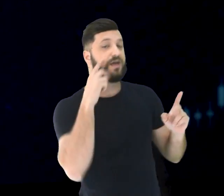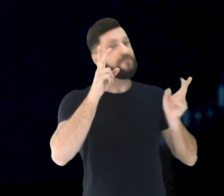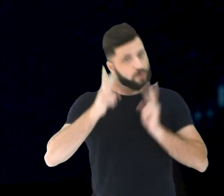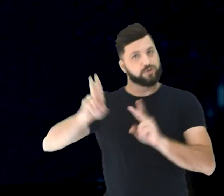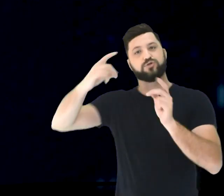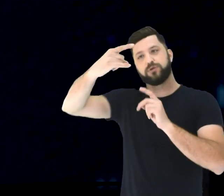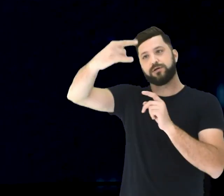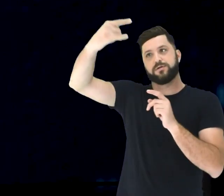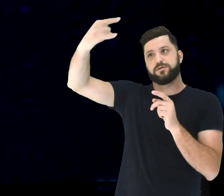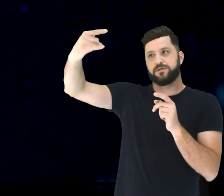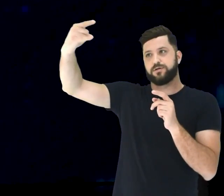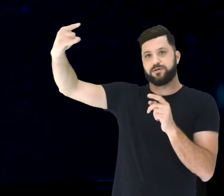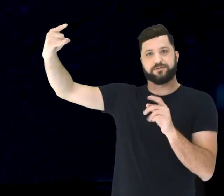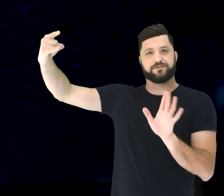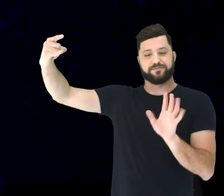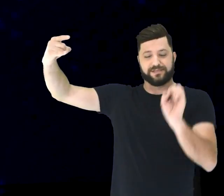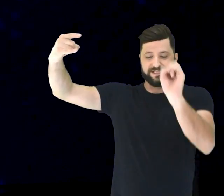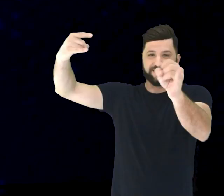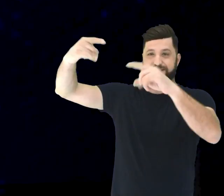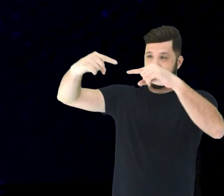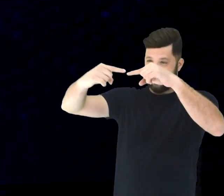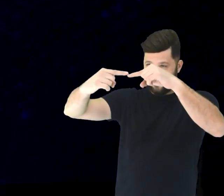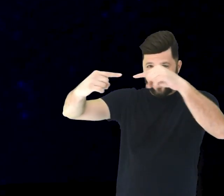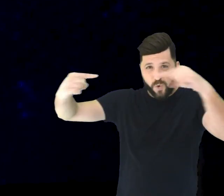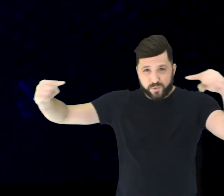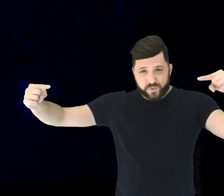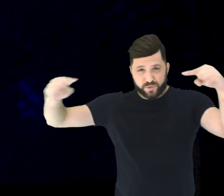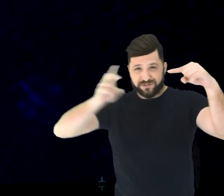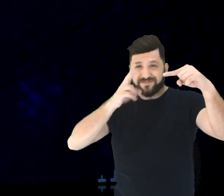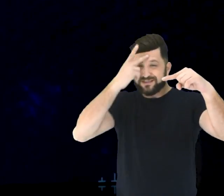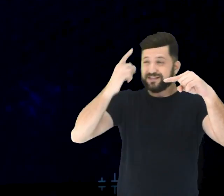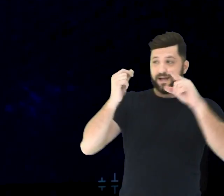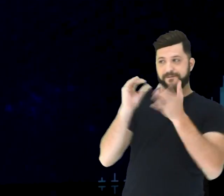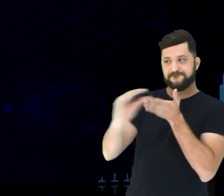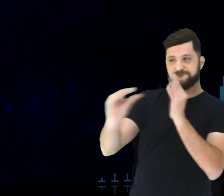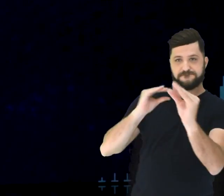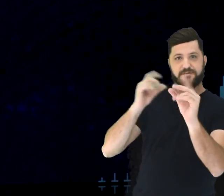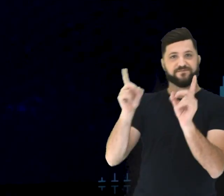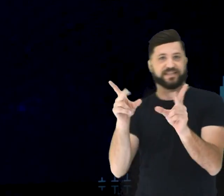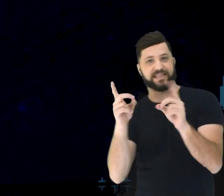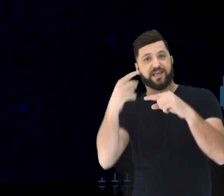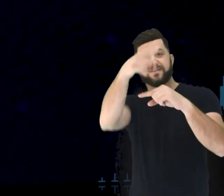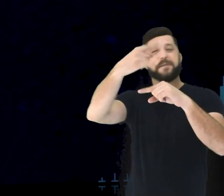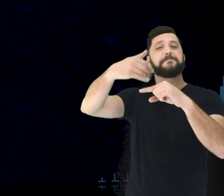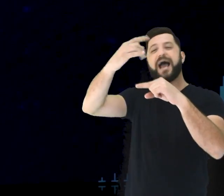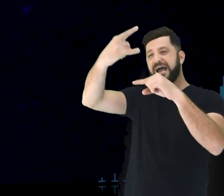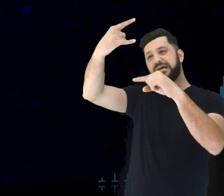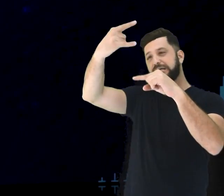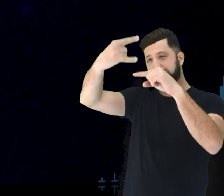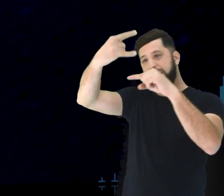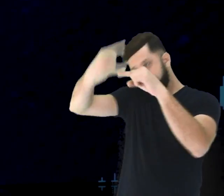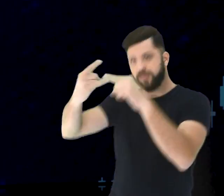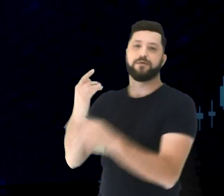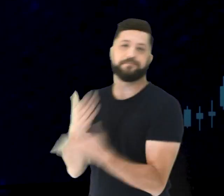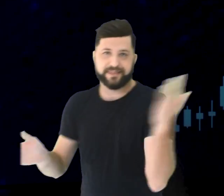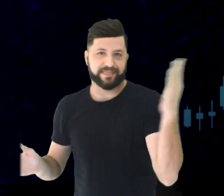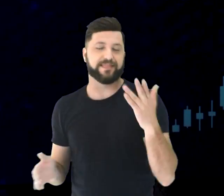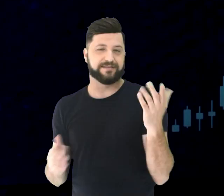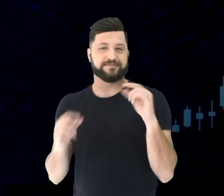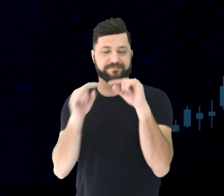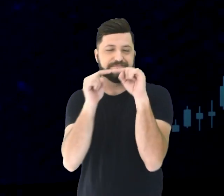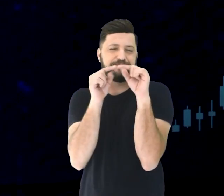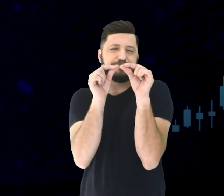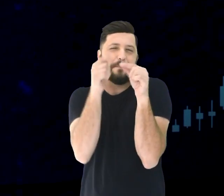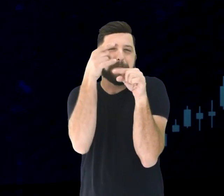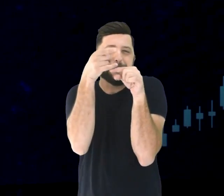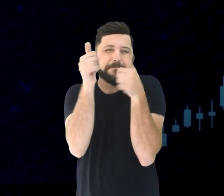eles estão tomando então se você deixa um toque além desse ponto onde eles devem defender a posição tomando a chance de que esses copos seja acionado antes da